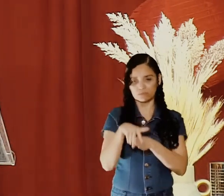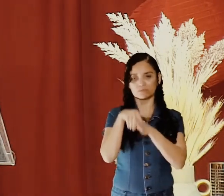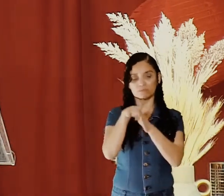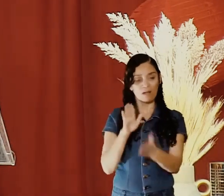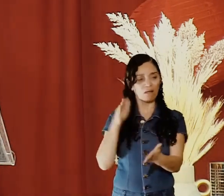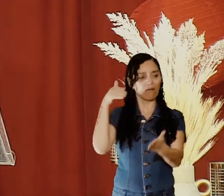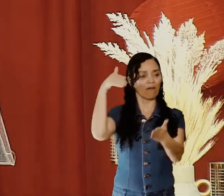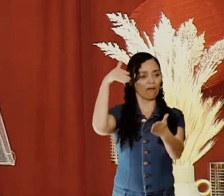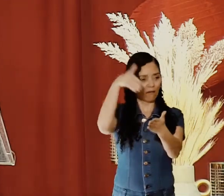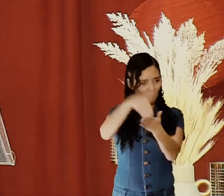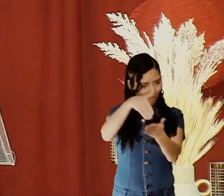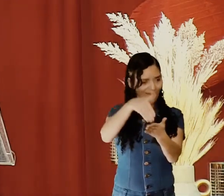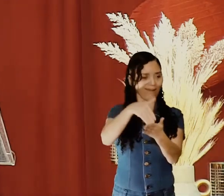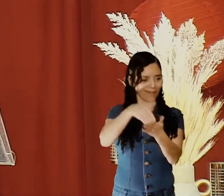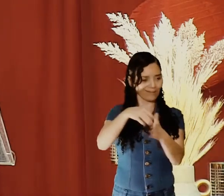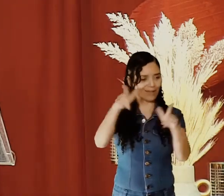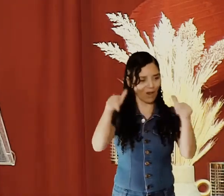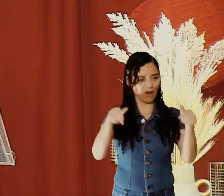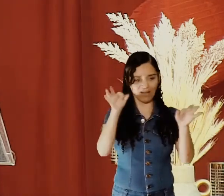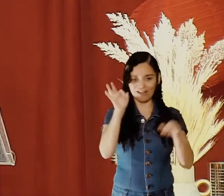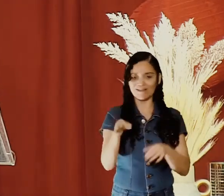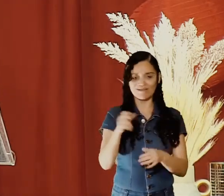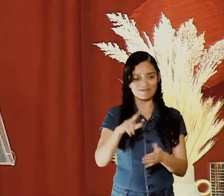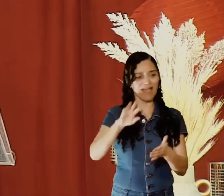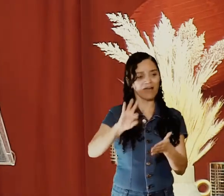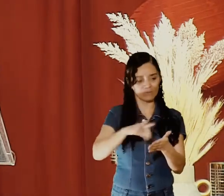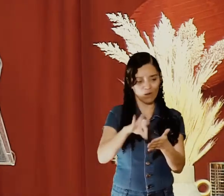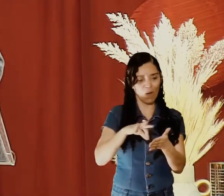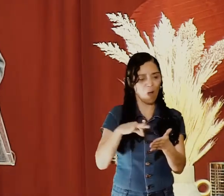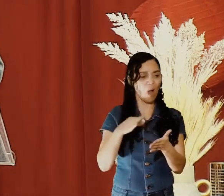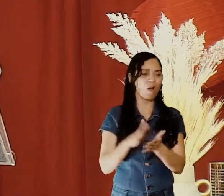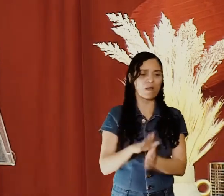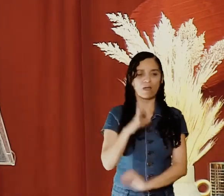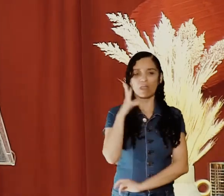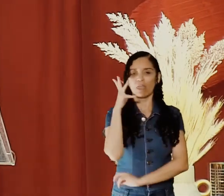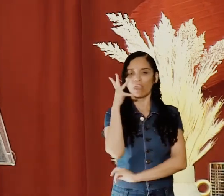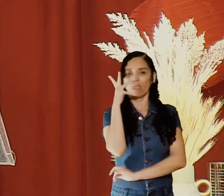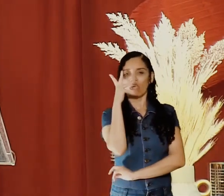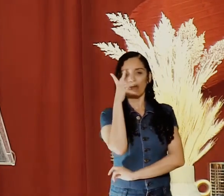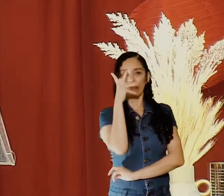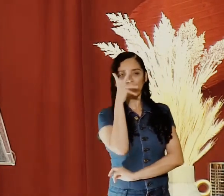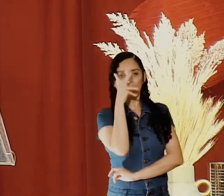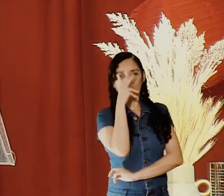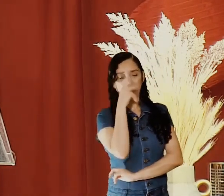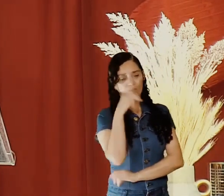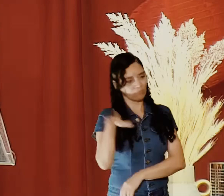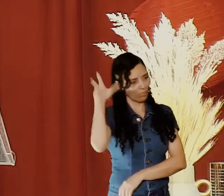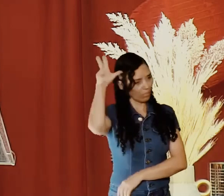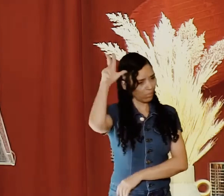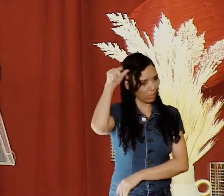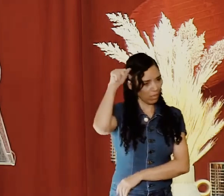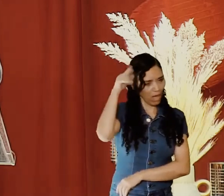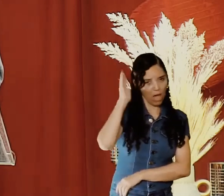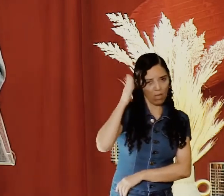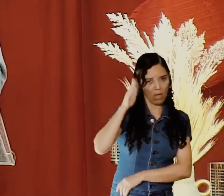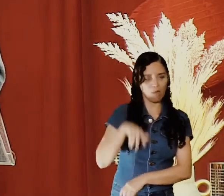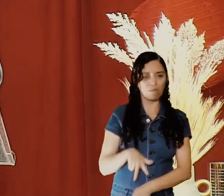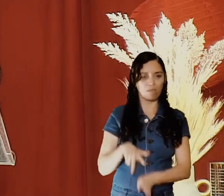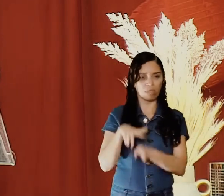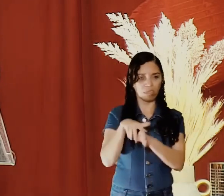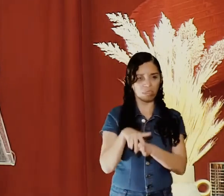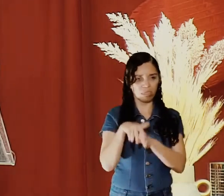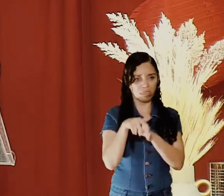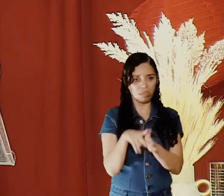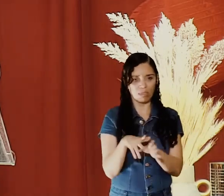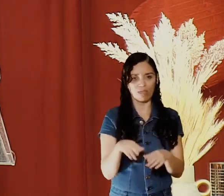de norte para o sul. Demorava um tempo para fazer essa viagem. Não havia carro, não havia trem,